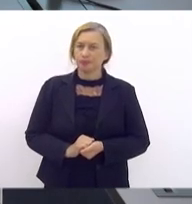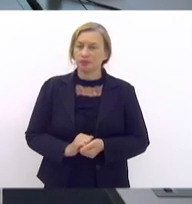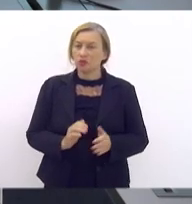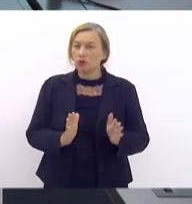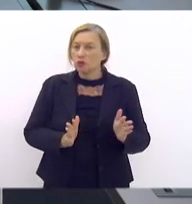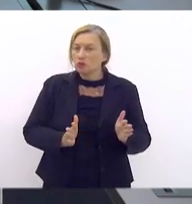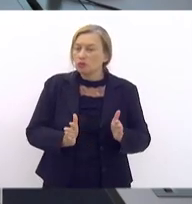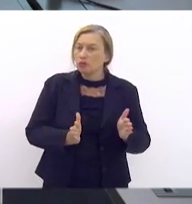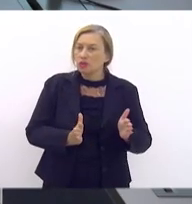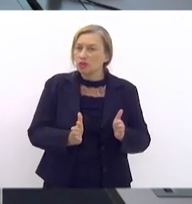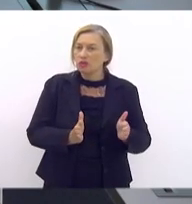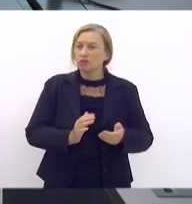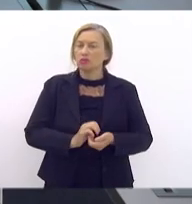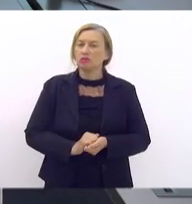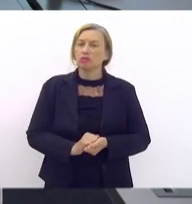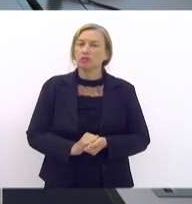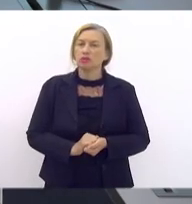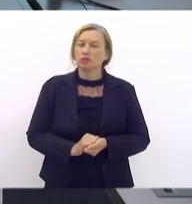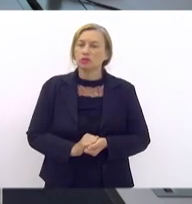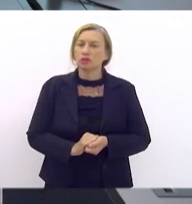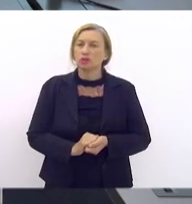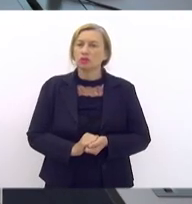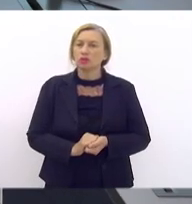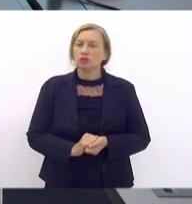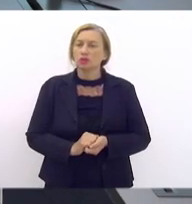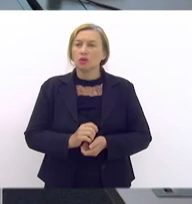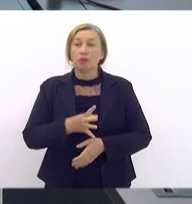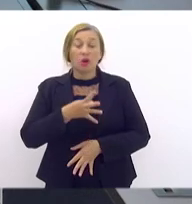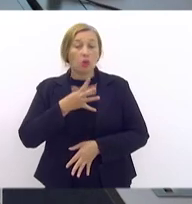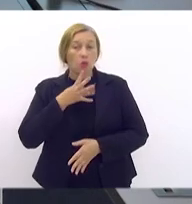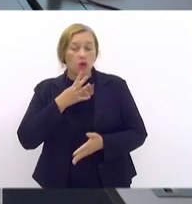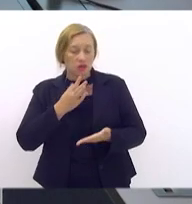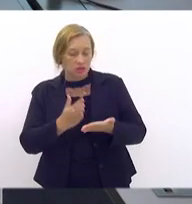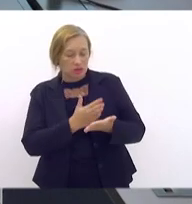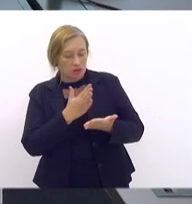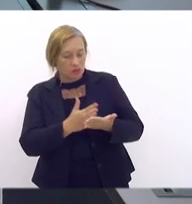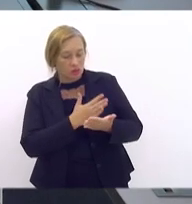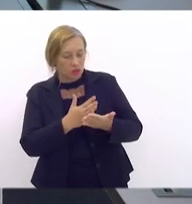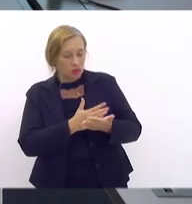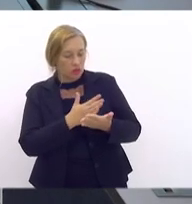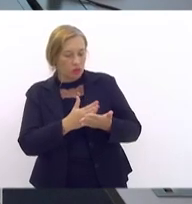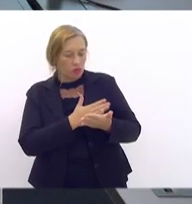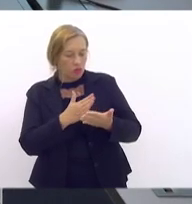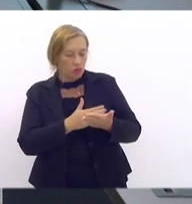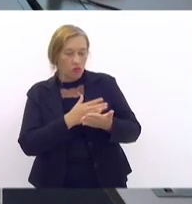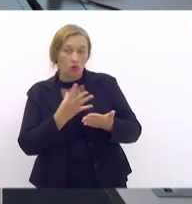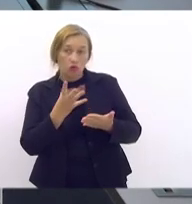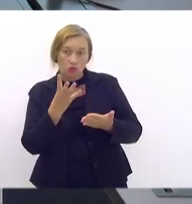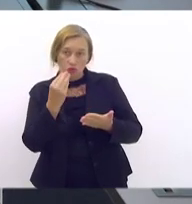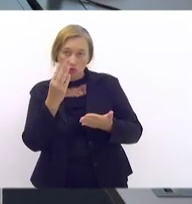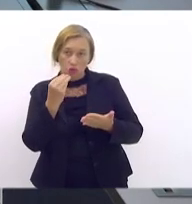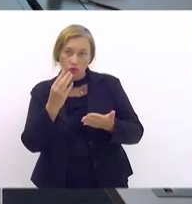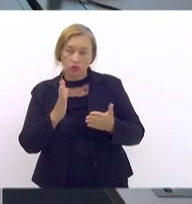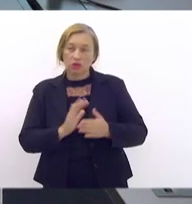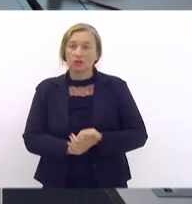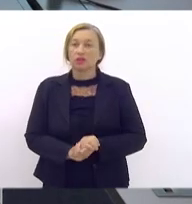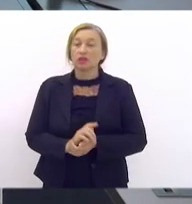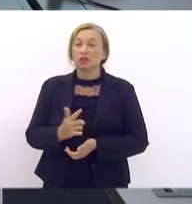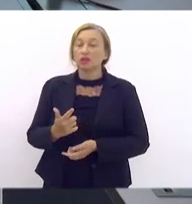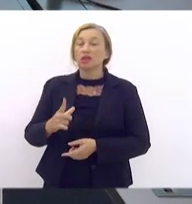antecede né ao reconhecimento visico que seja feita uma etapa chamada